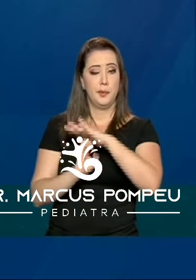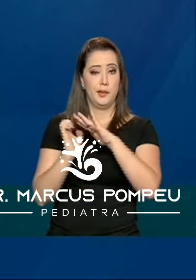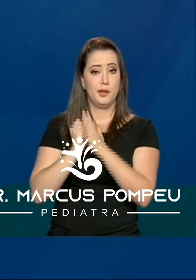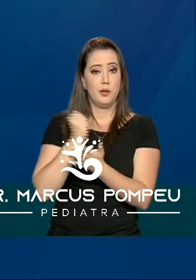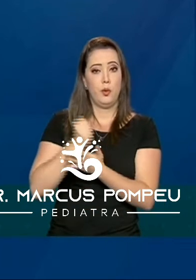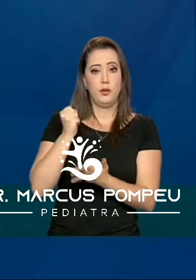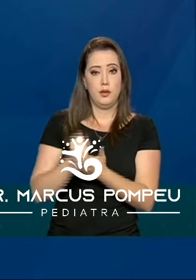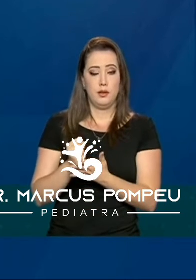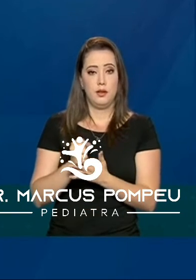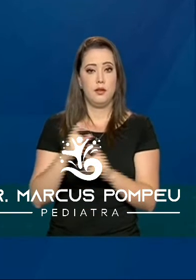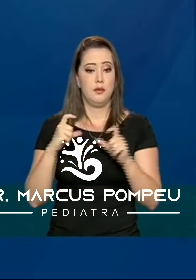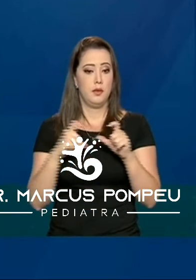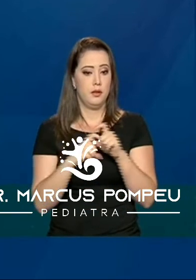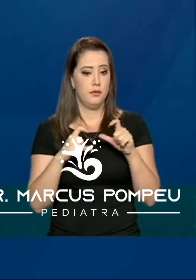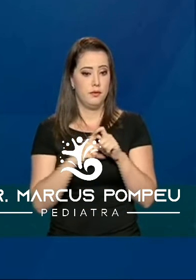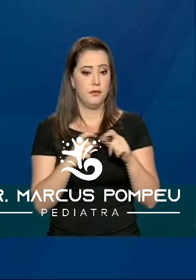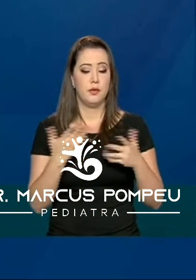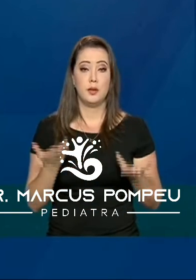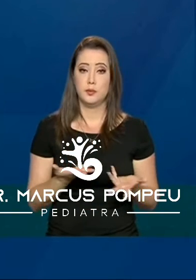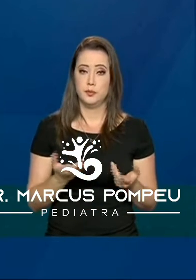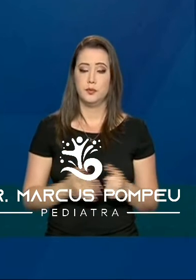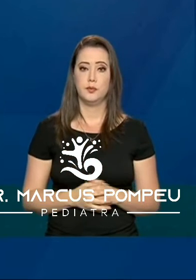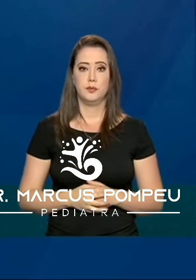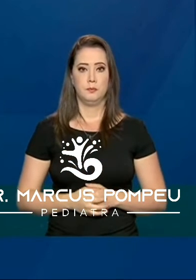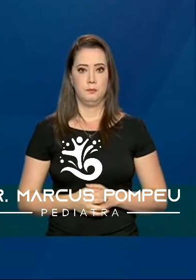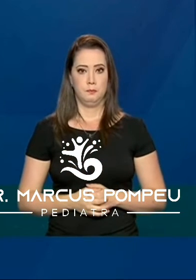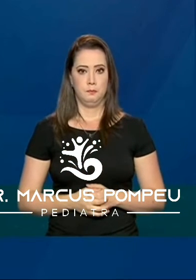sobre esse trial que está sendo a autorização feita.